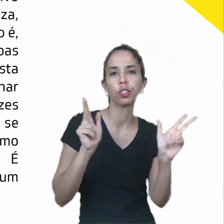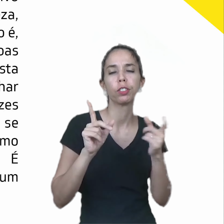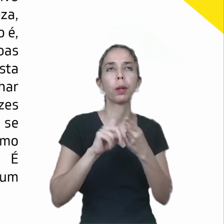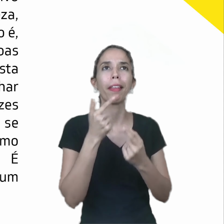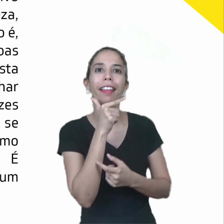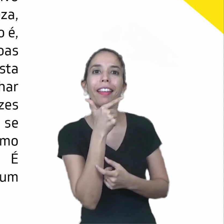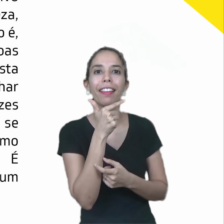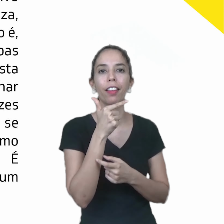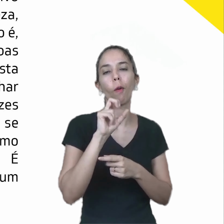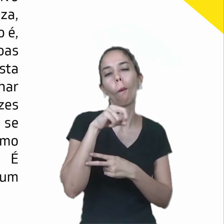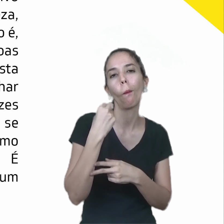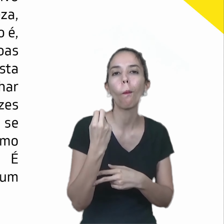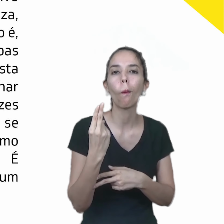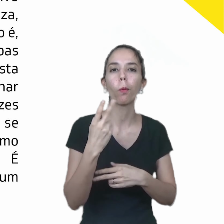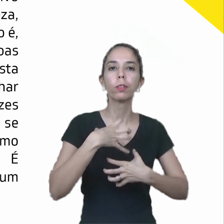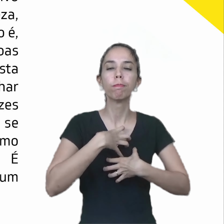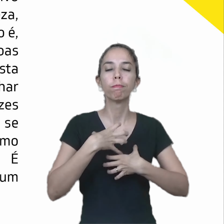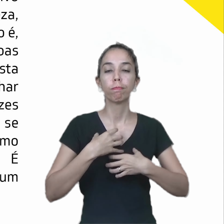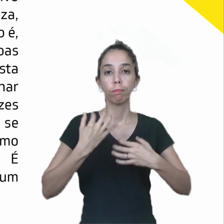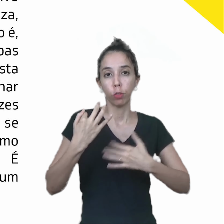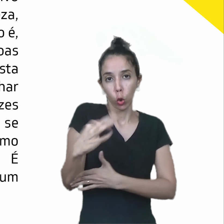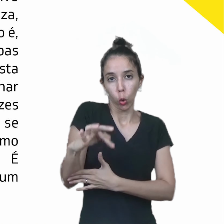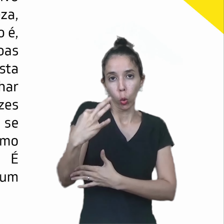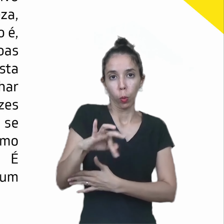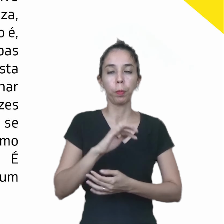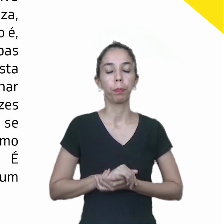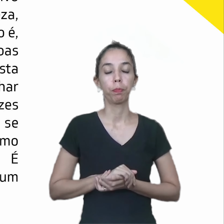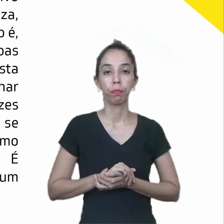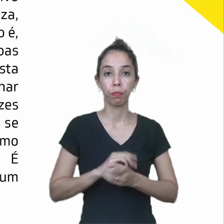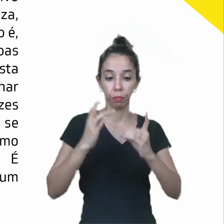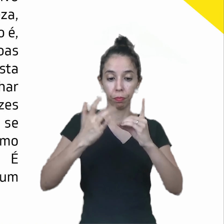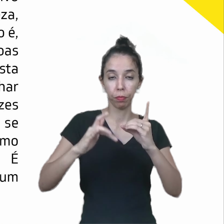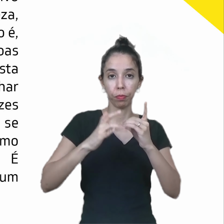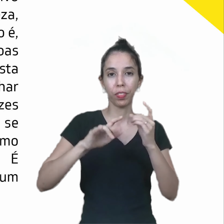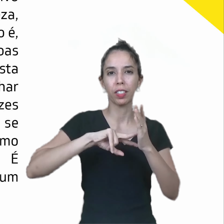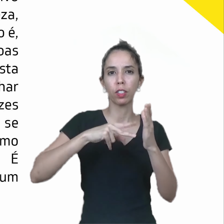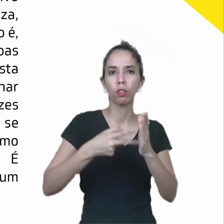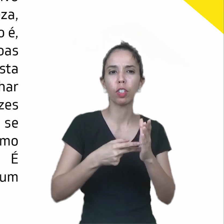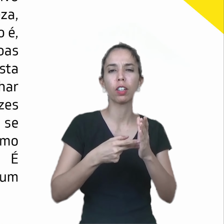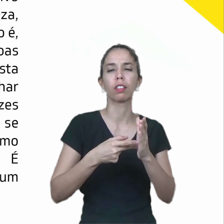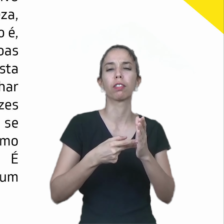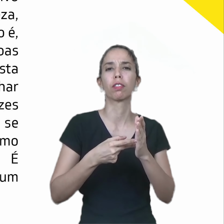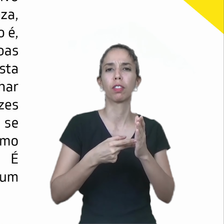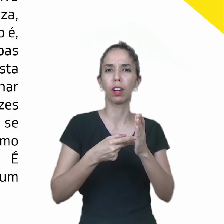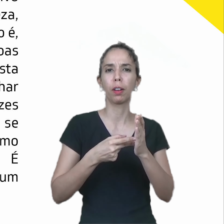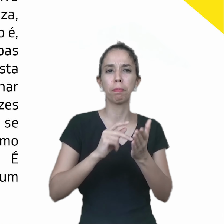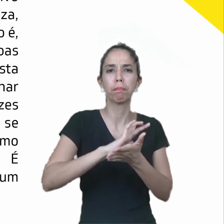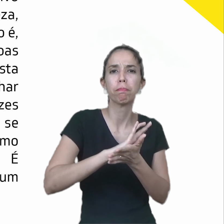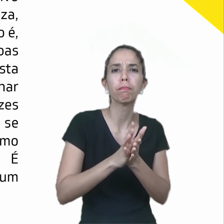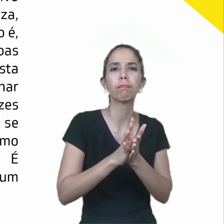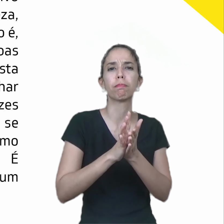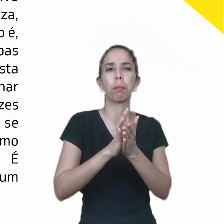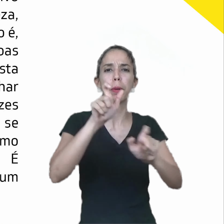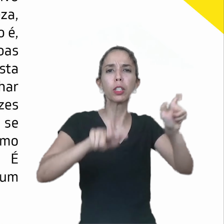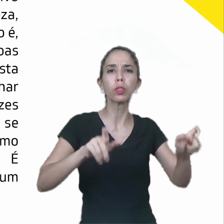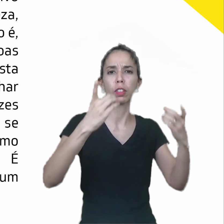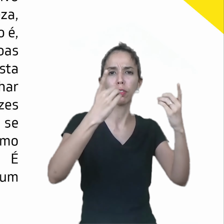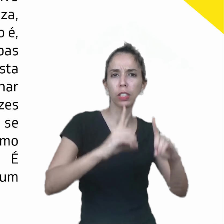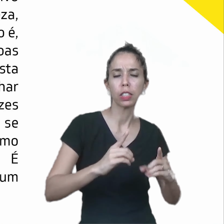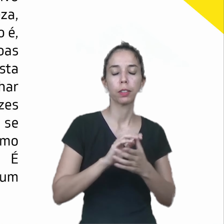transar, se divertir, rir e até mesmo de sentir dor É capacitismo desumanizar